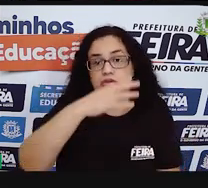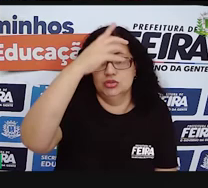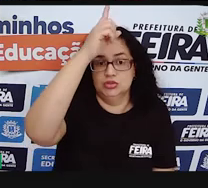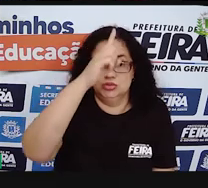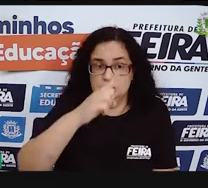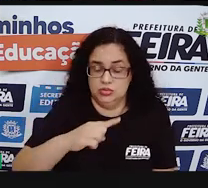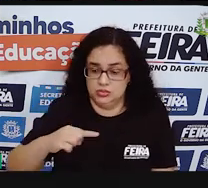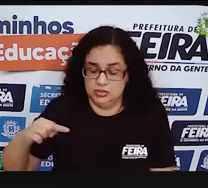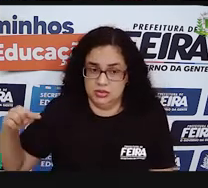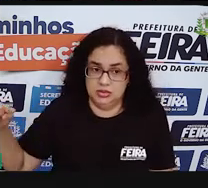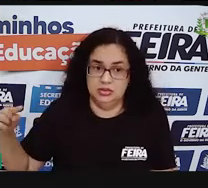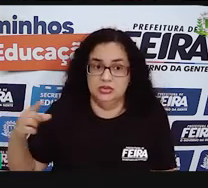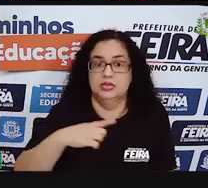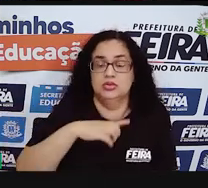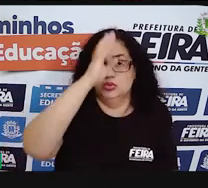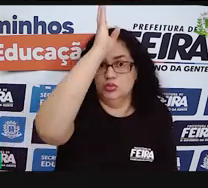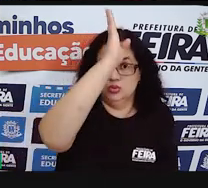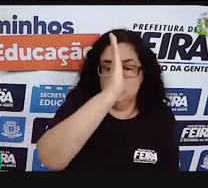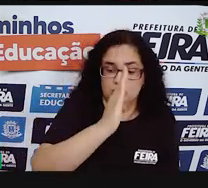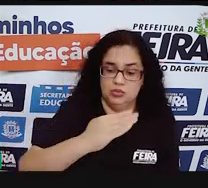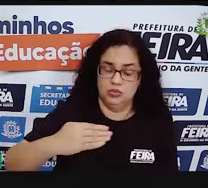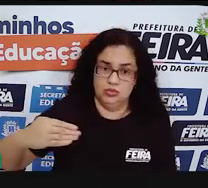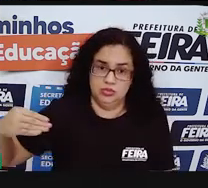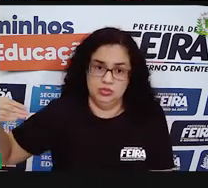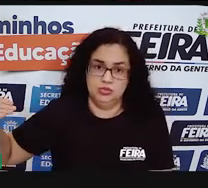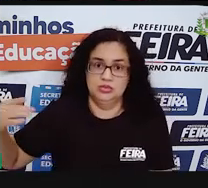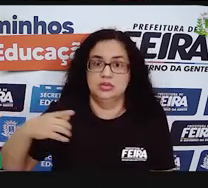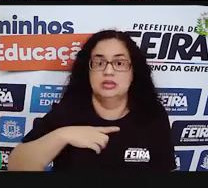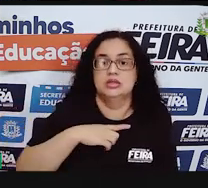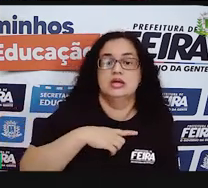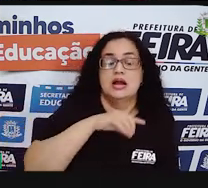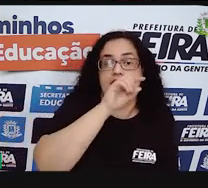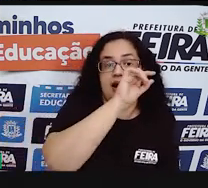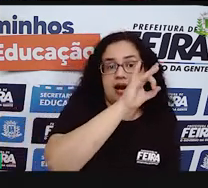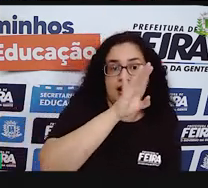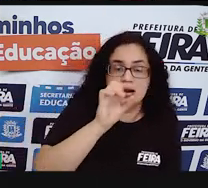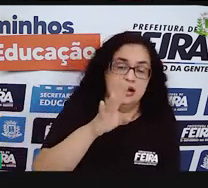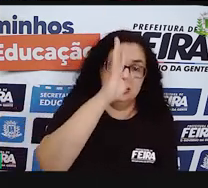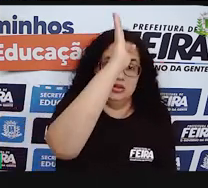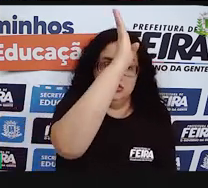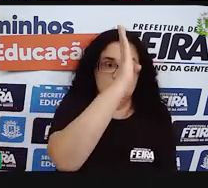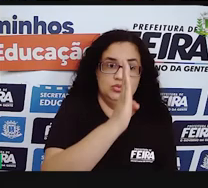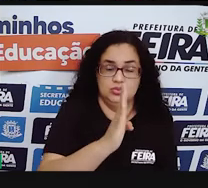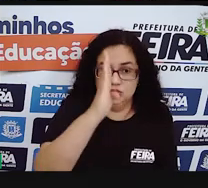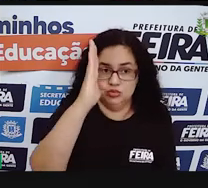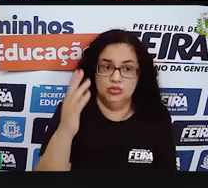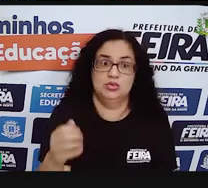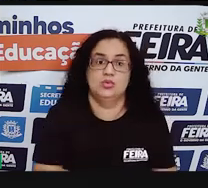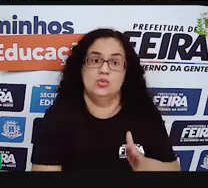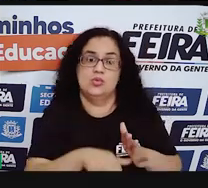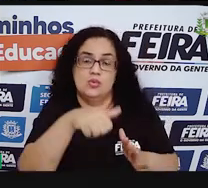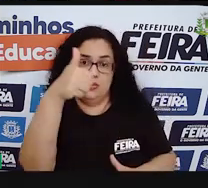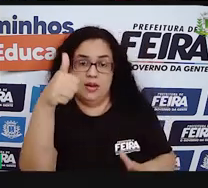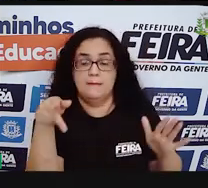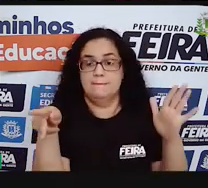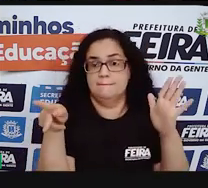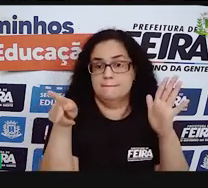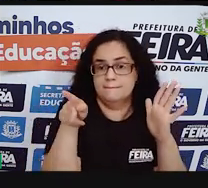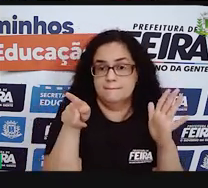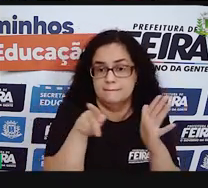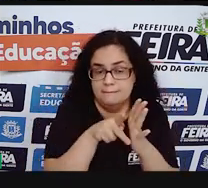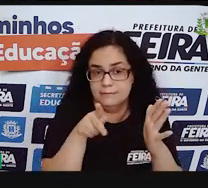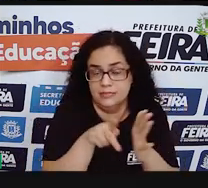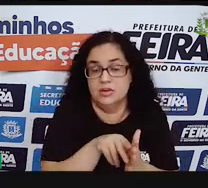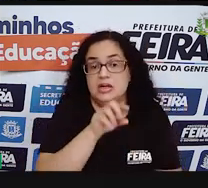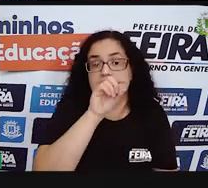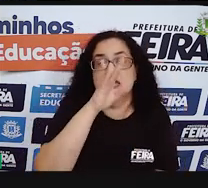gráfico. Também um gráfico de colunas. E a gente vê aí, ó, cada coluna representa uma propriedade e o tamanho